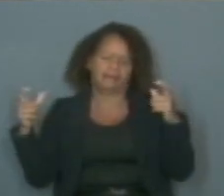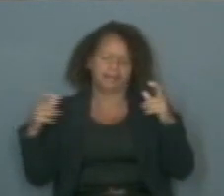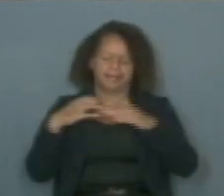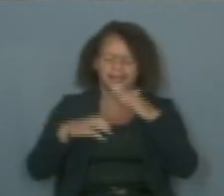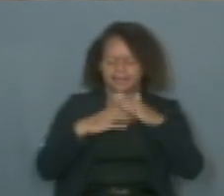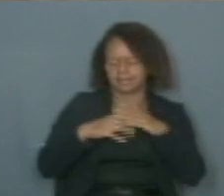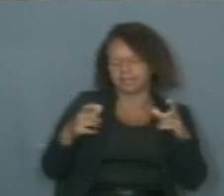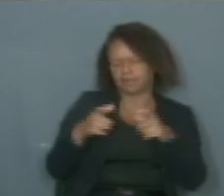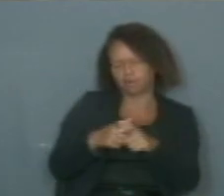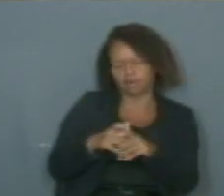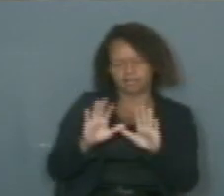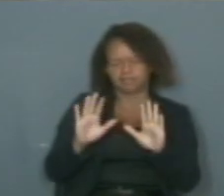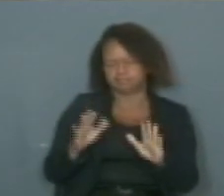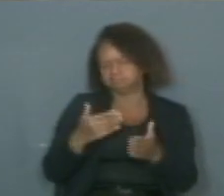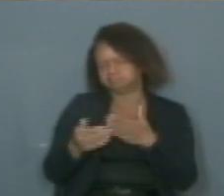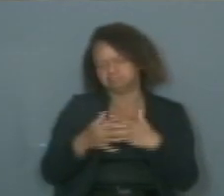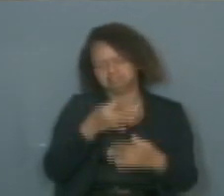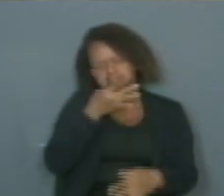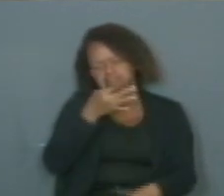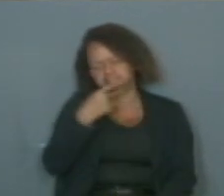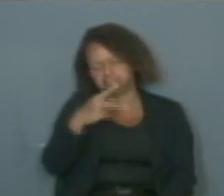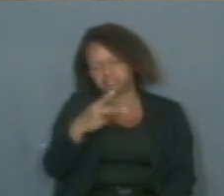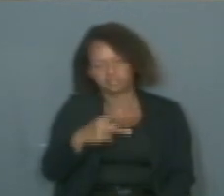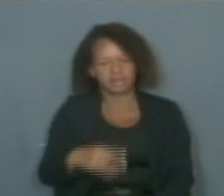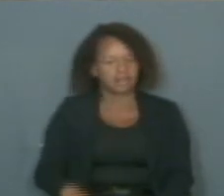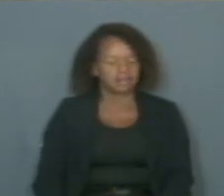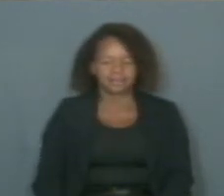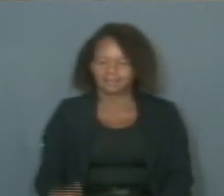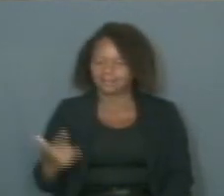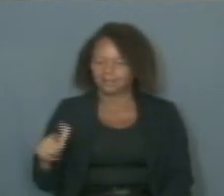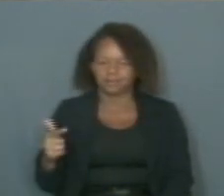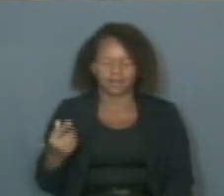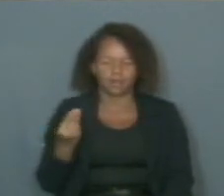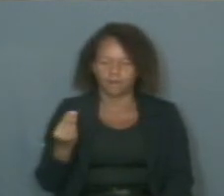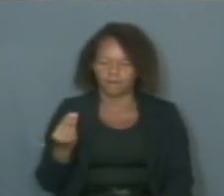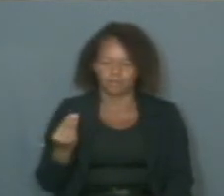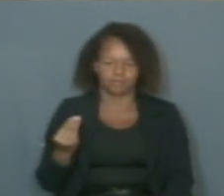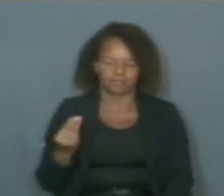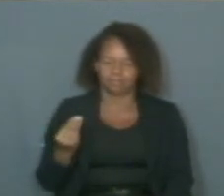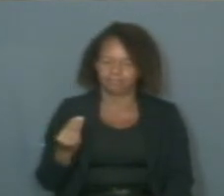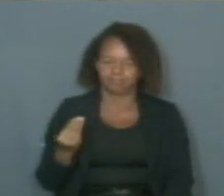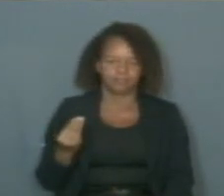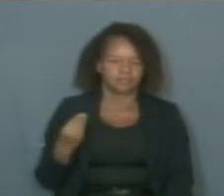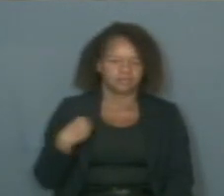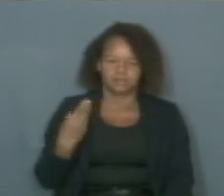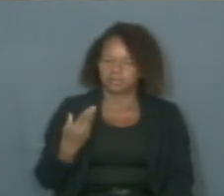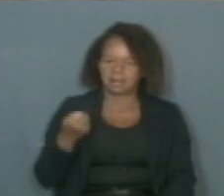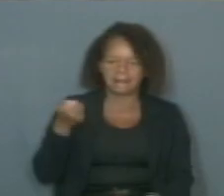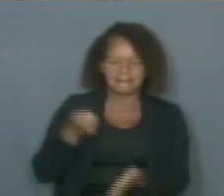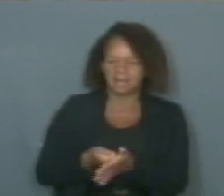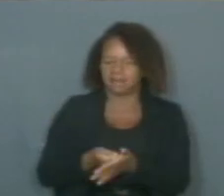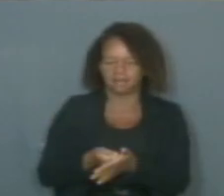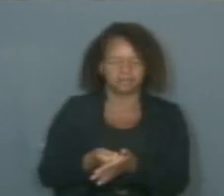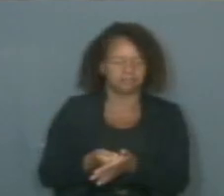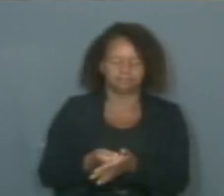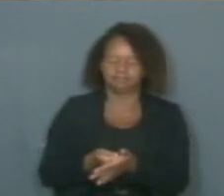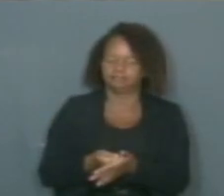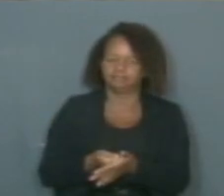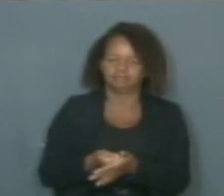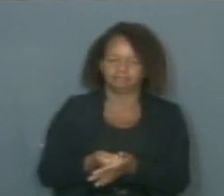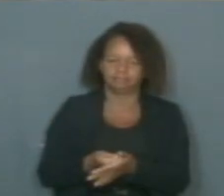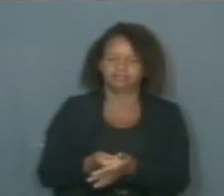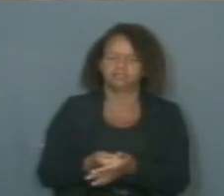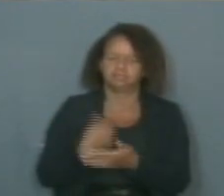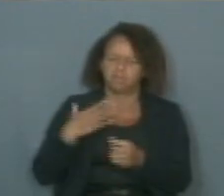pequeno, seja lá como você achar, ele não se sustenta. Hoje ele não se paga.